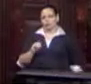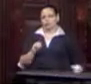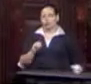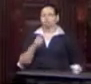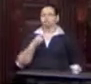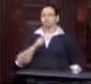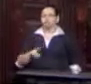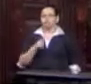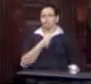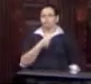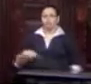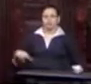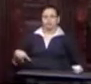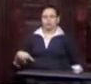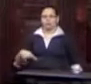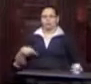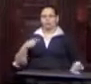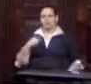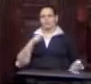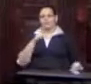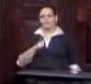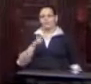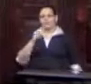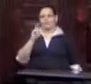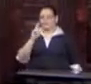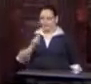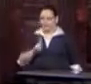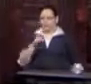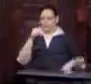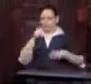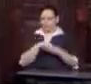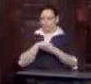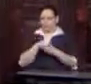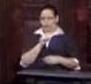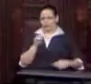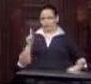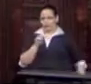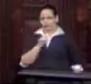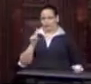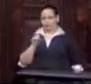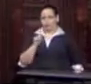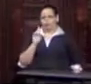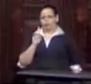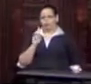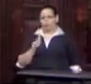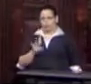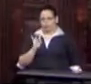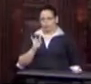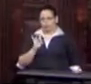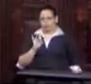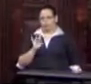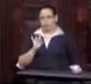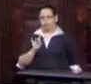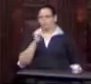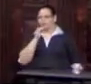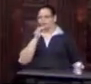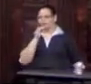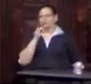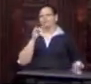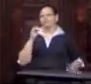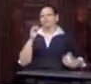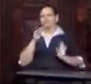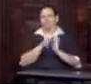Senhor presidente, para encaminhar pelo PR, o voto não. Apenas trazer aqui um dado